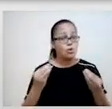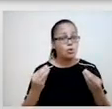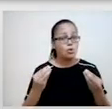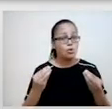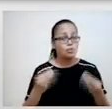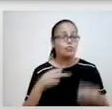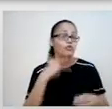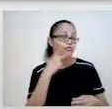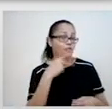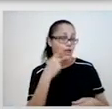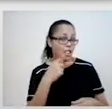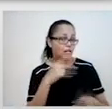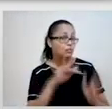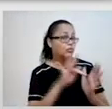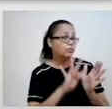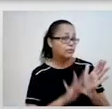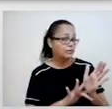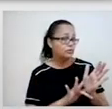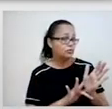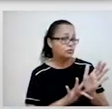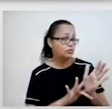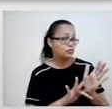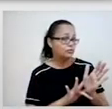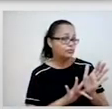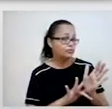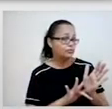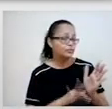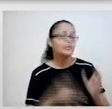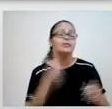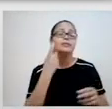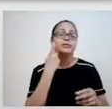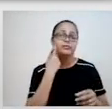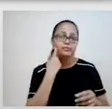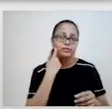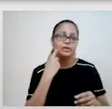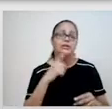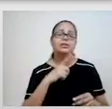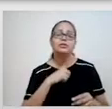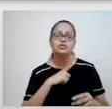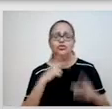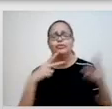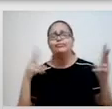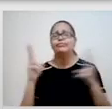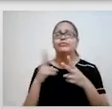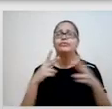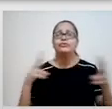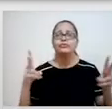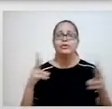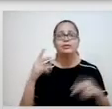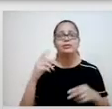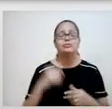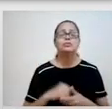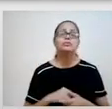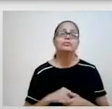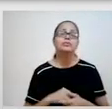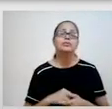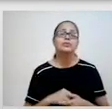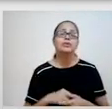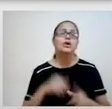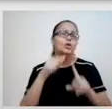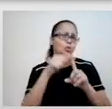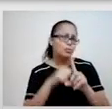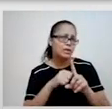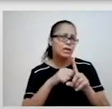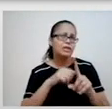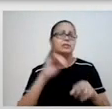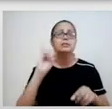fosse falar nesse texto, né? Aí, naquela sexta-feira que tinha muito vento, acho que em 7 de julho,